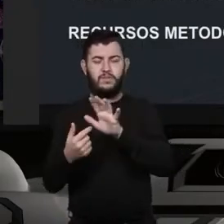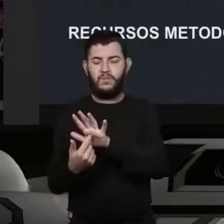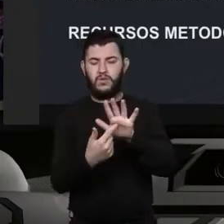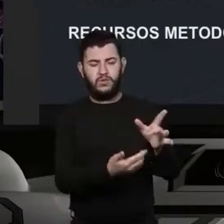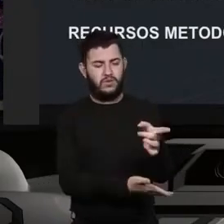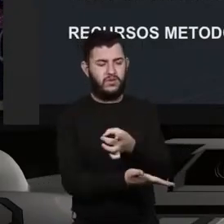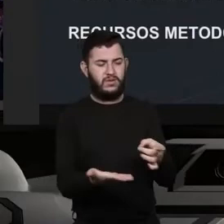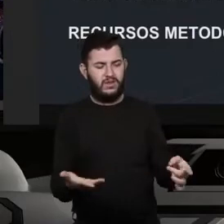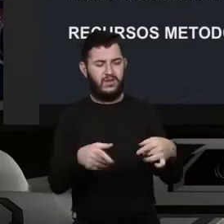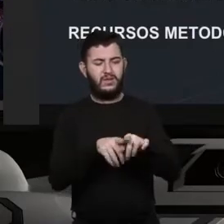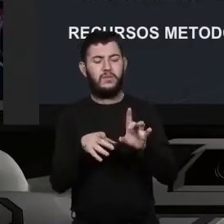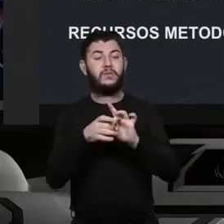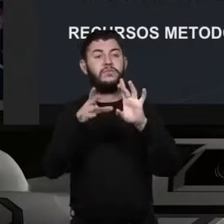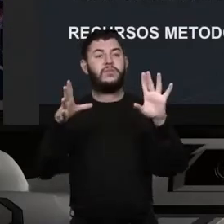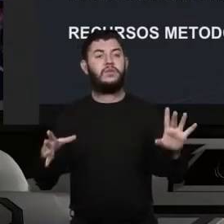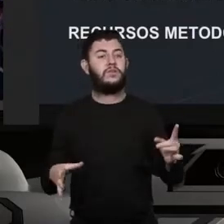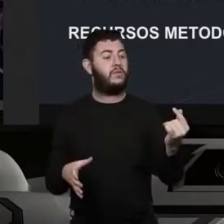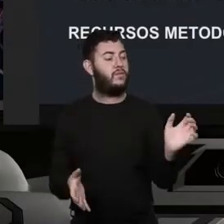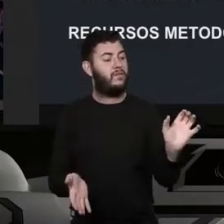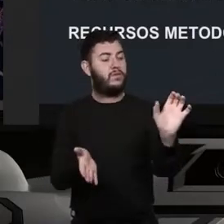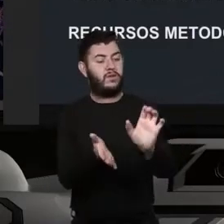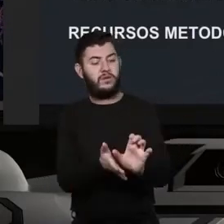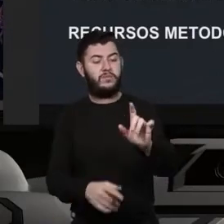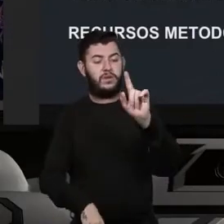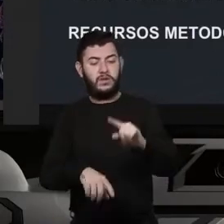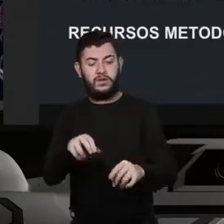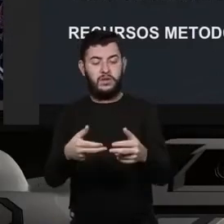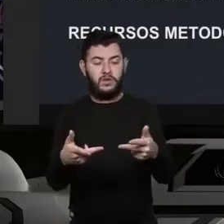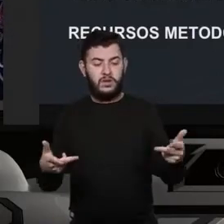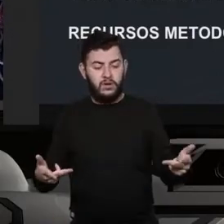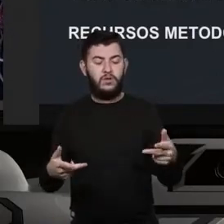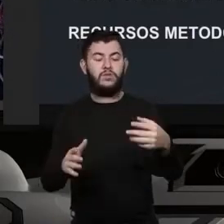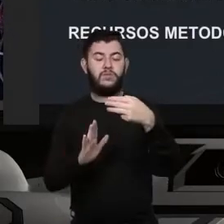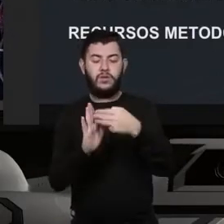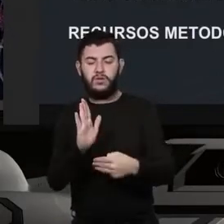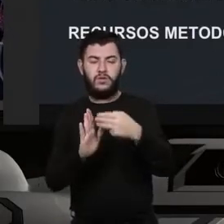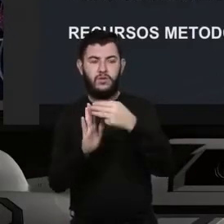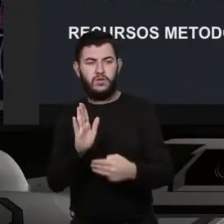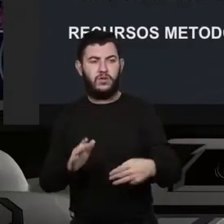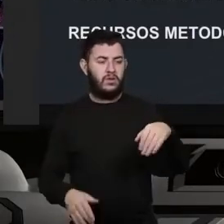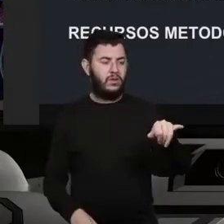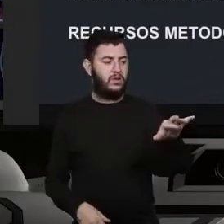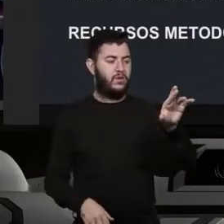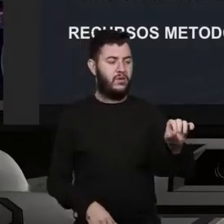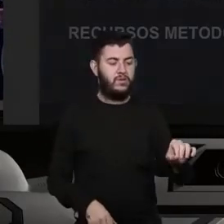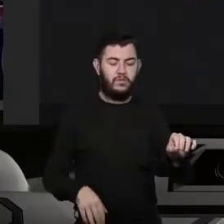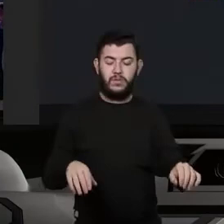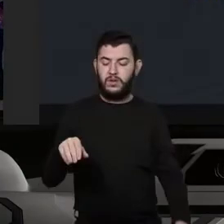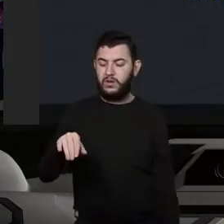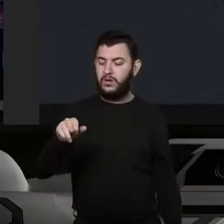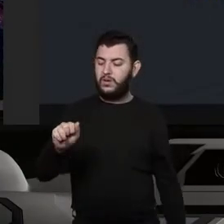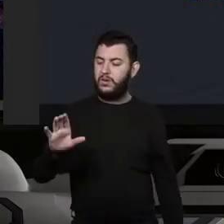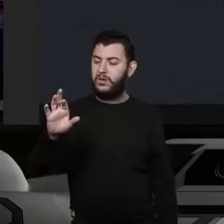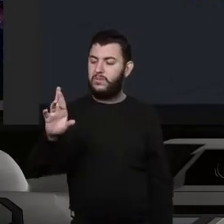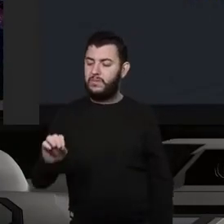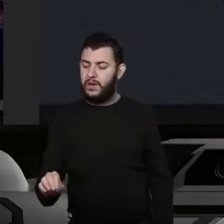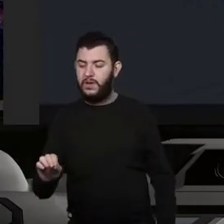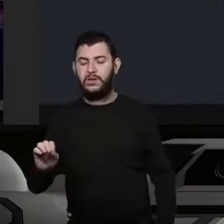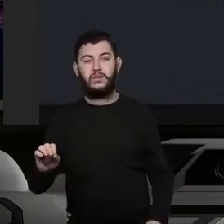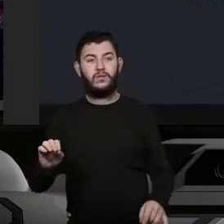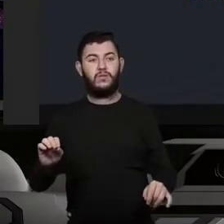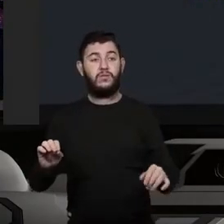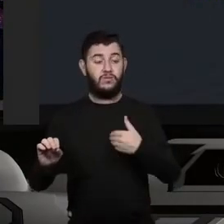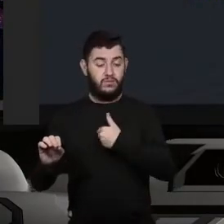e investimento em recursos metodológicos de navegação entre o micro e o macro em centro de governo.